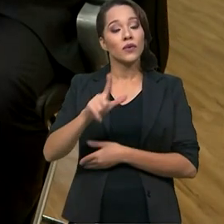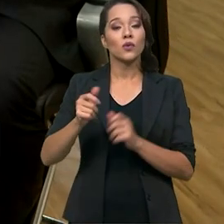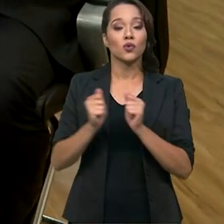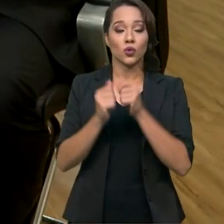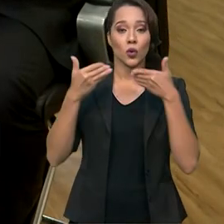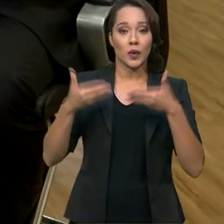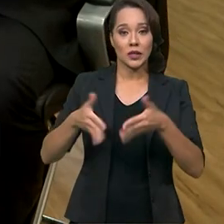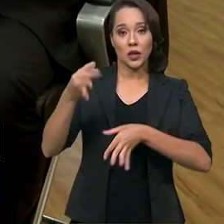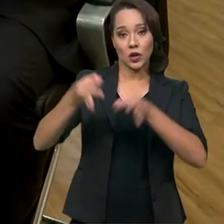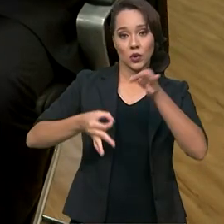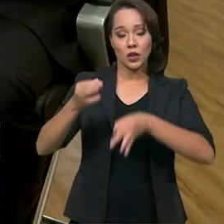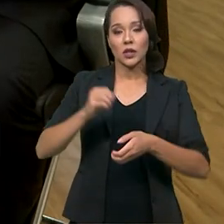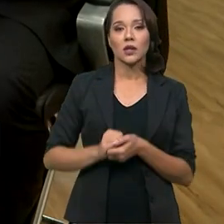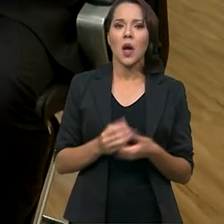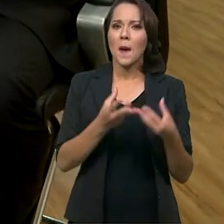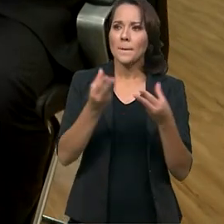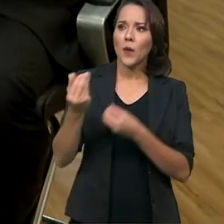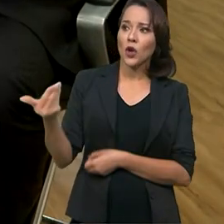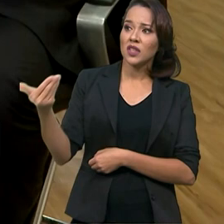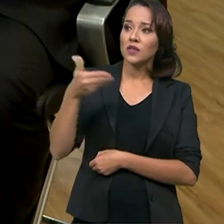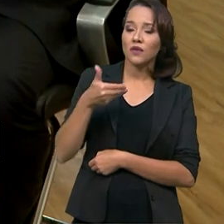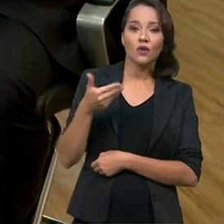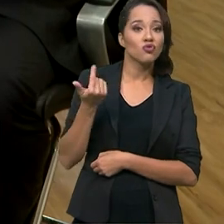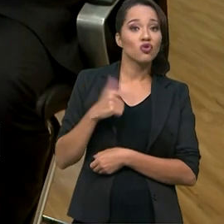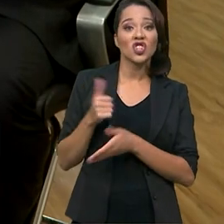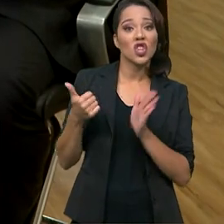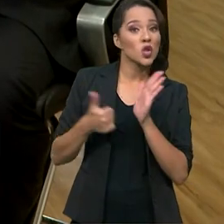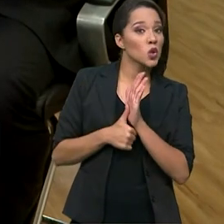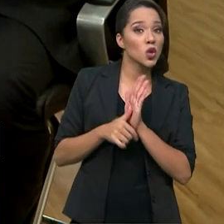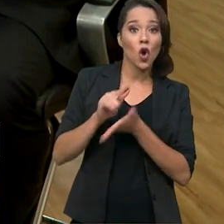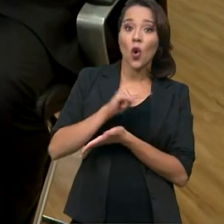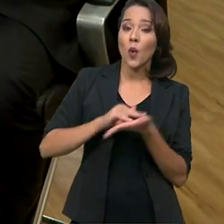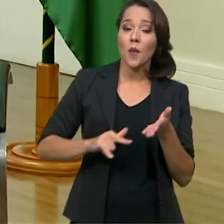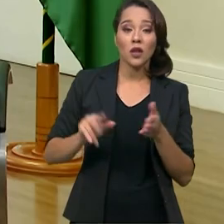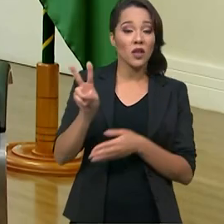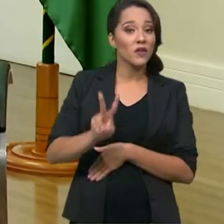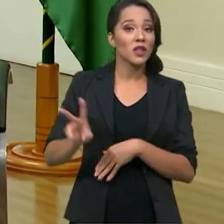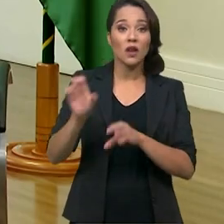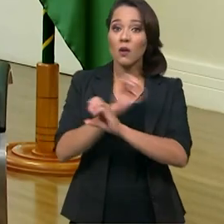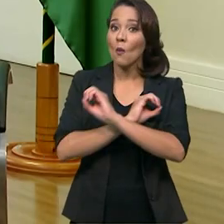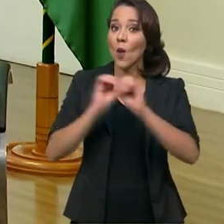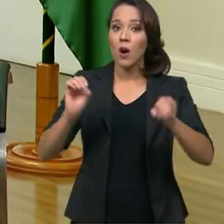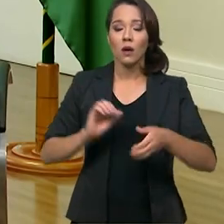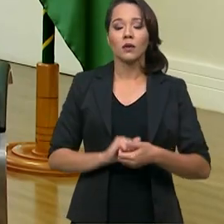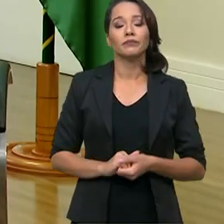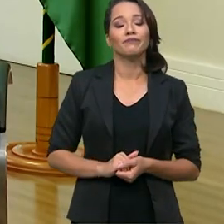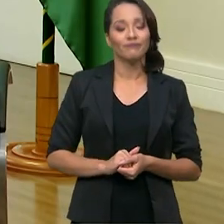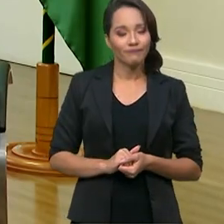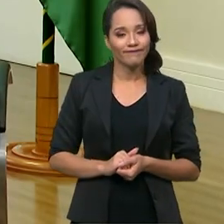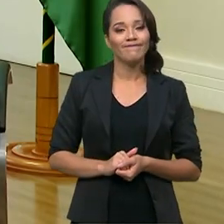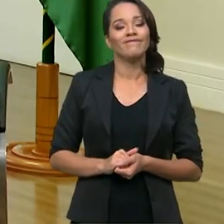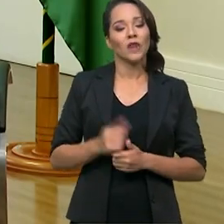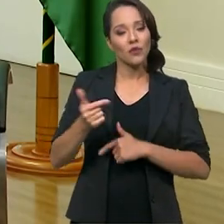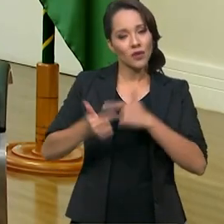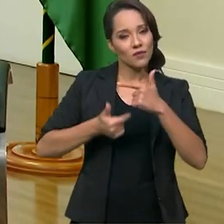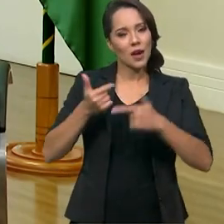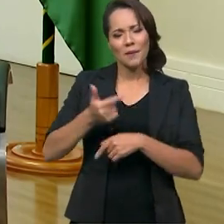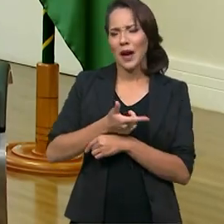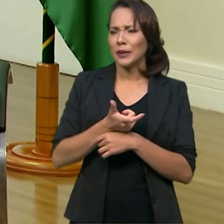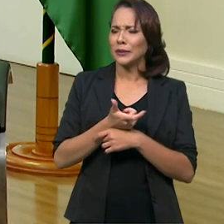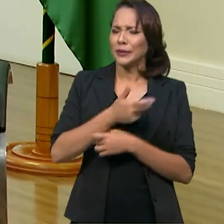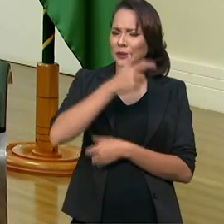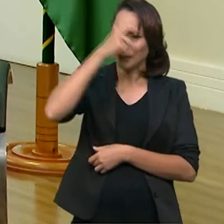da Justiça. Muitas vieram sequer com documento da Venezuela. Então, foi um trabalho, né, amplo, né,